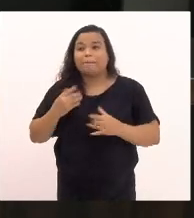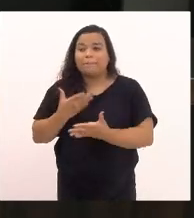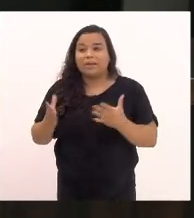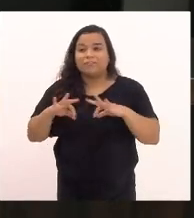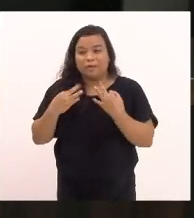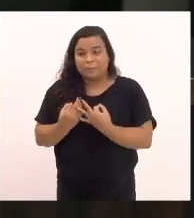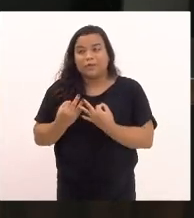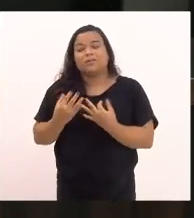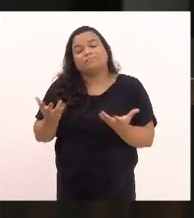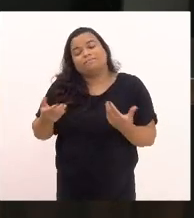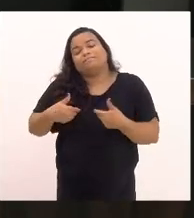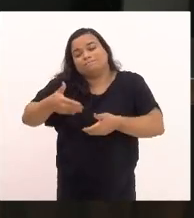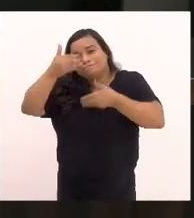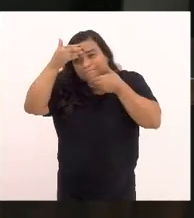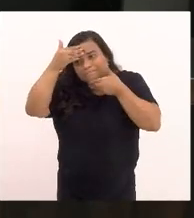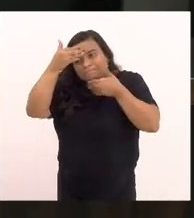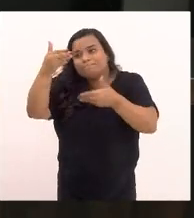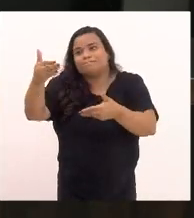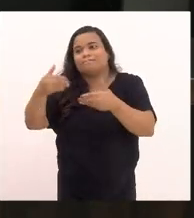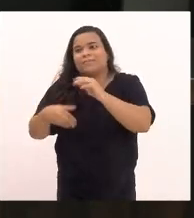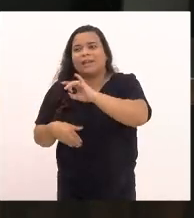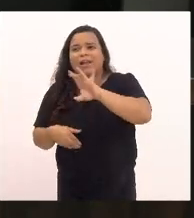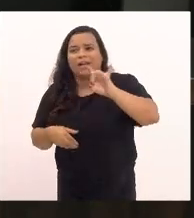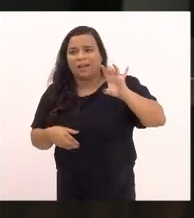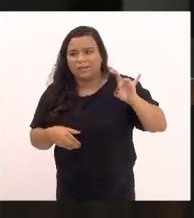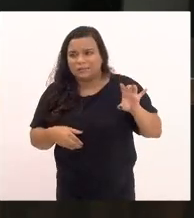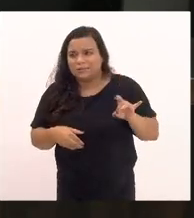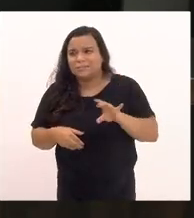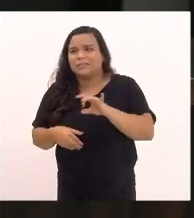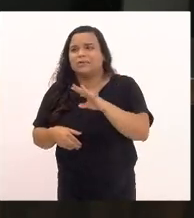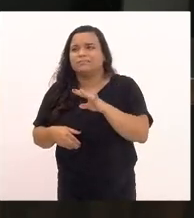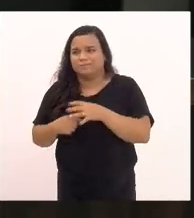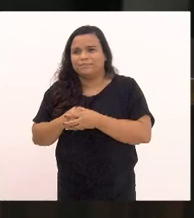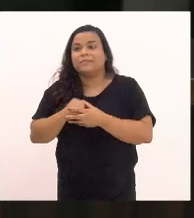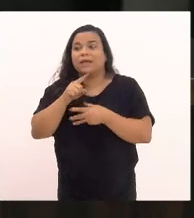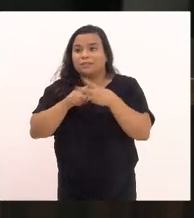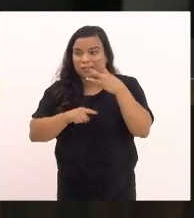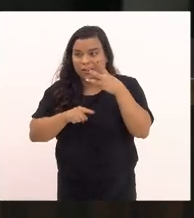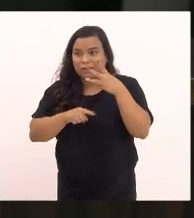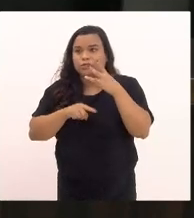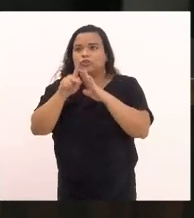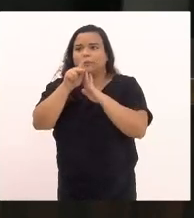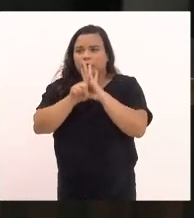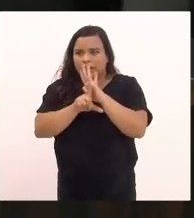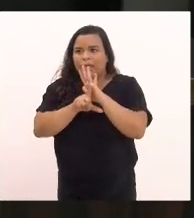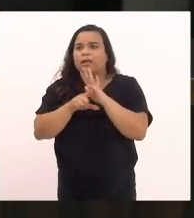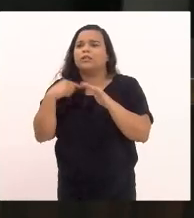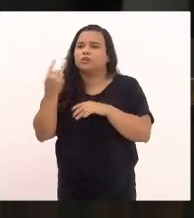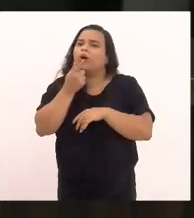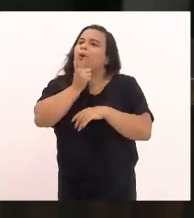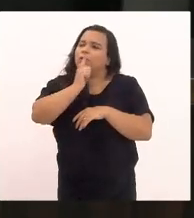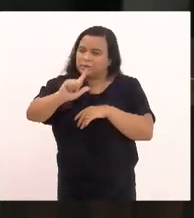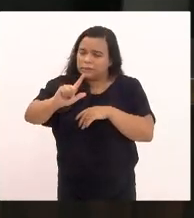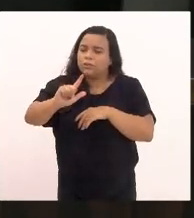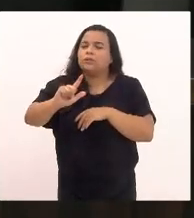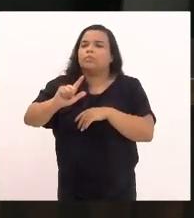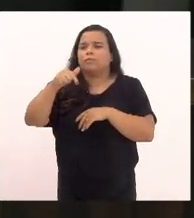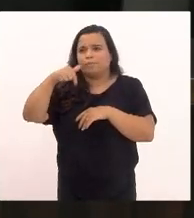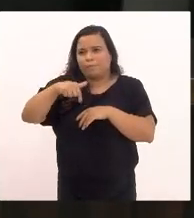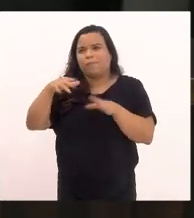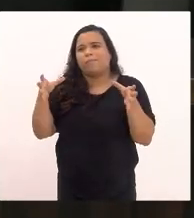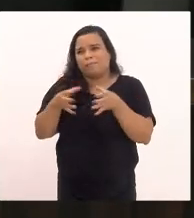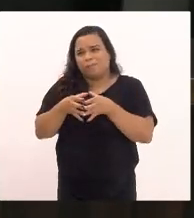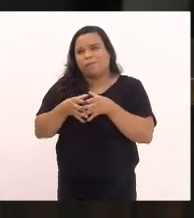muito obrigado aqui desses três projetos de leis, projetos coletivos aqui do plenário, coisa que